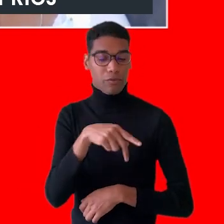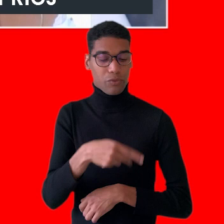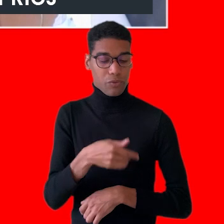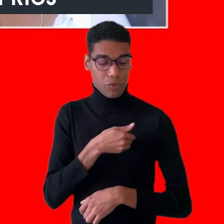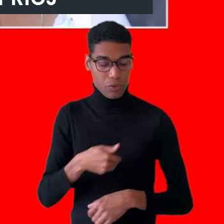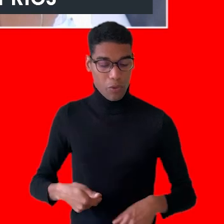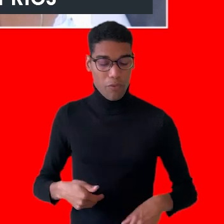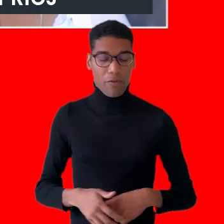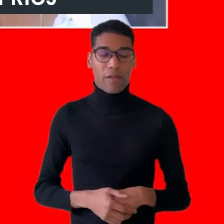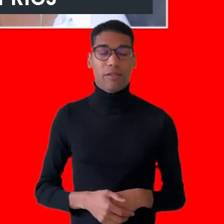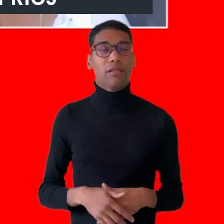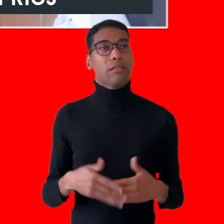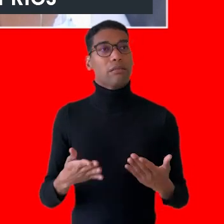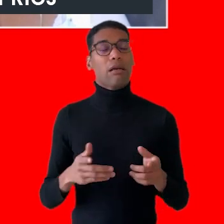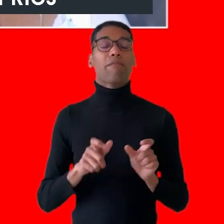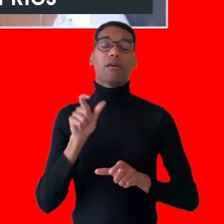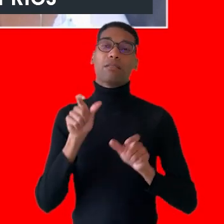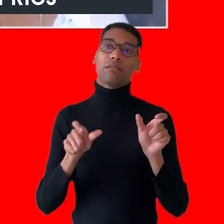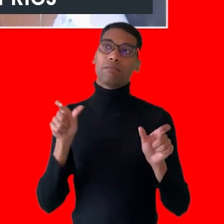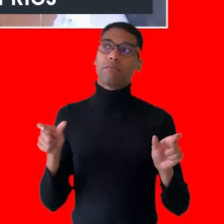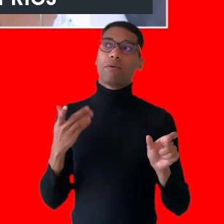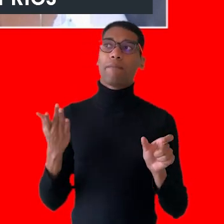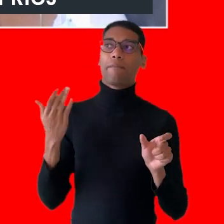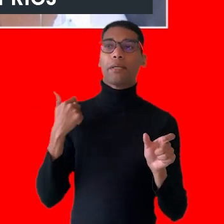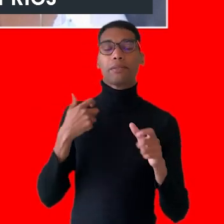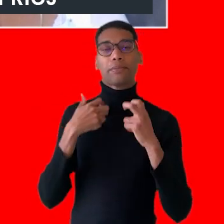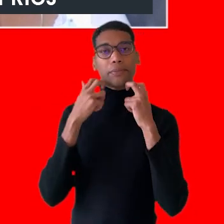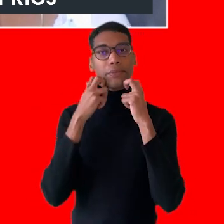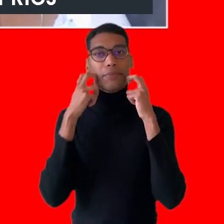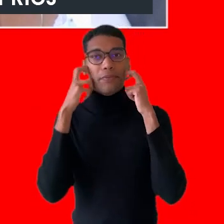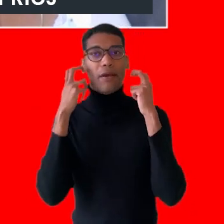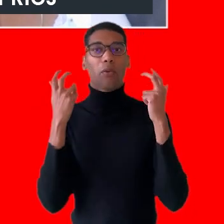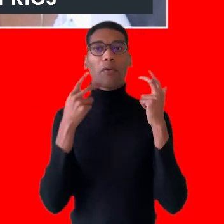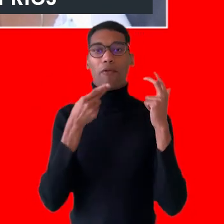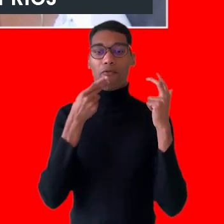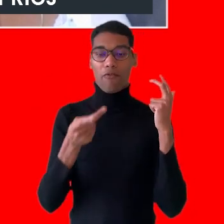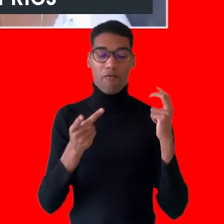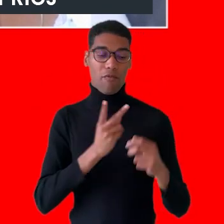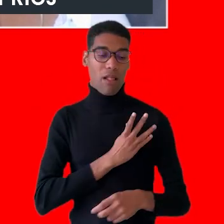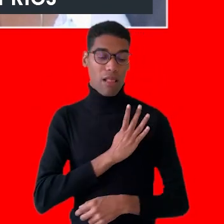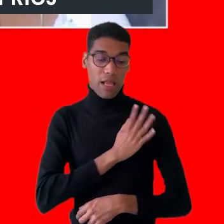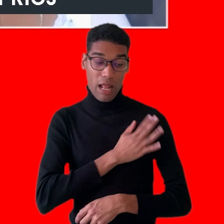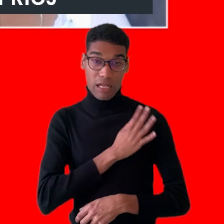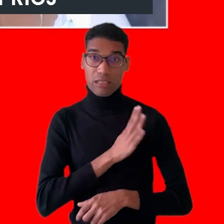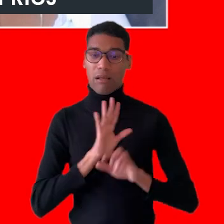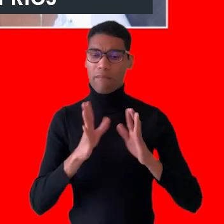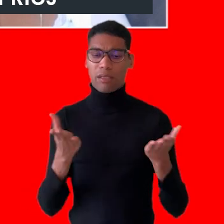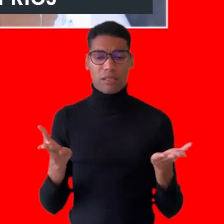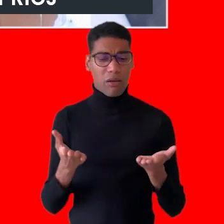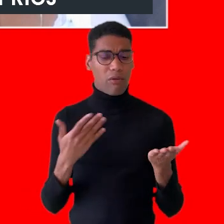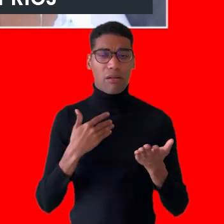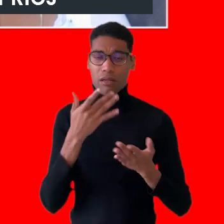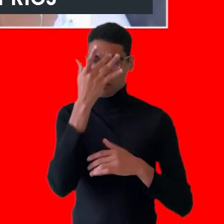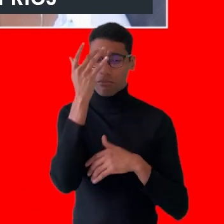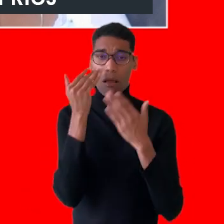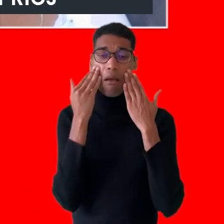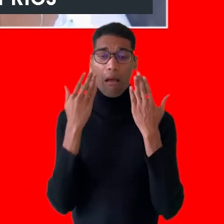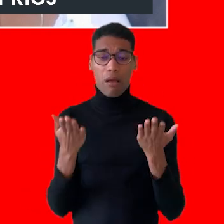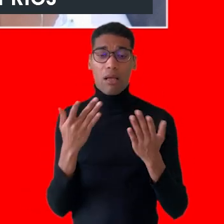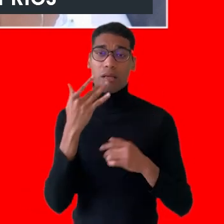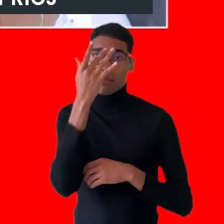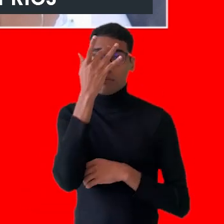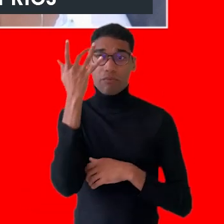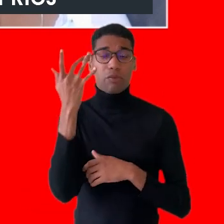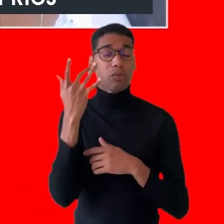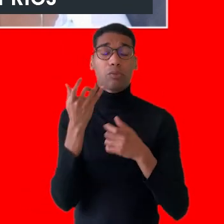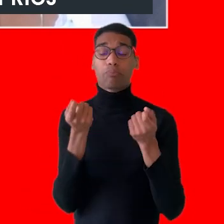governo que as pessoas pareciam que tinham vergonha de dizer que são racistas. Agora é moda. As pessoas não se